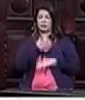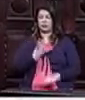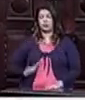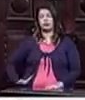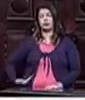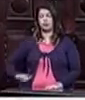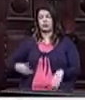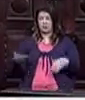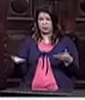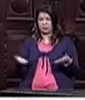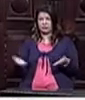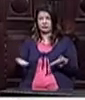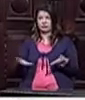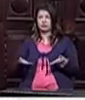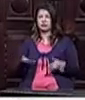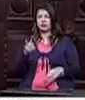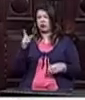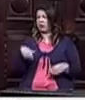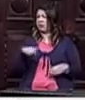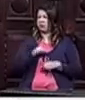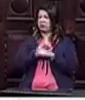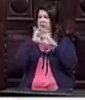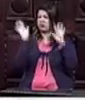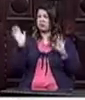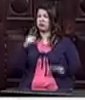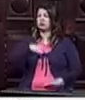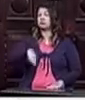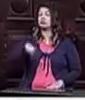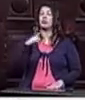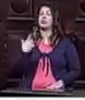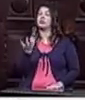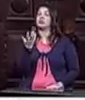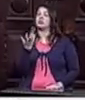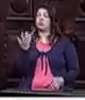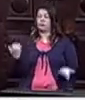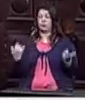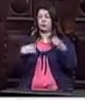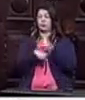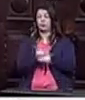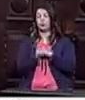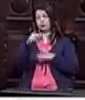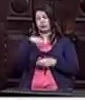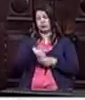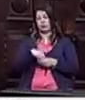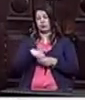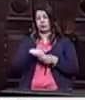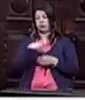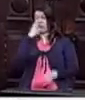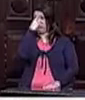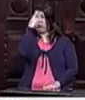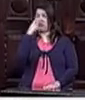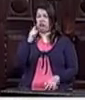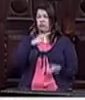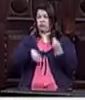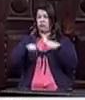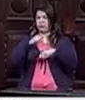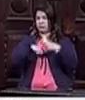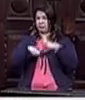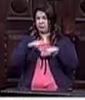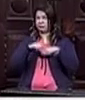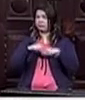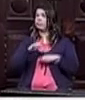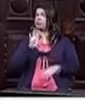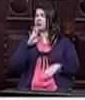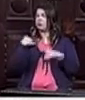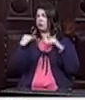deputado Conte Bittencourt. Evidente que nós não queremos aqui votar contrário à ideia de um orçamento, tem que ter. Mas eu concordo